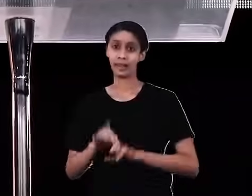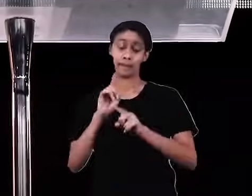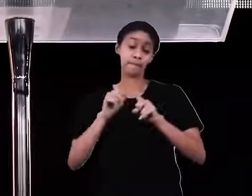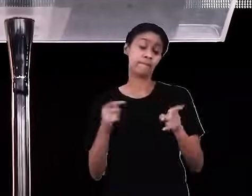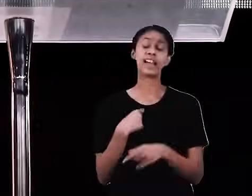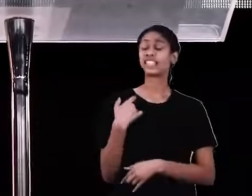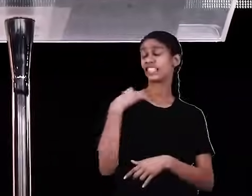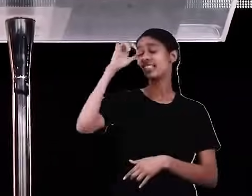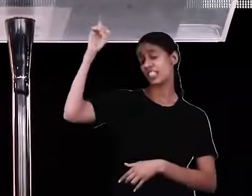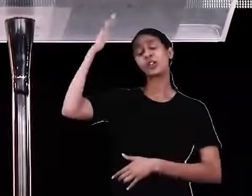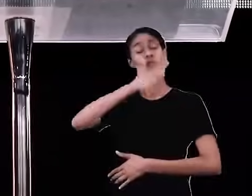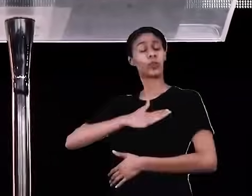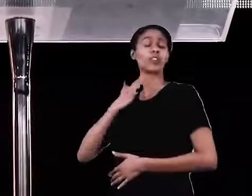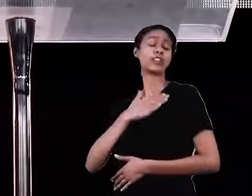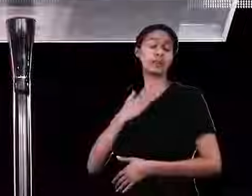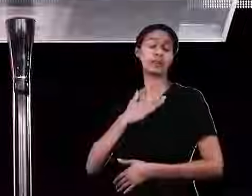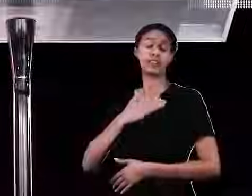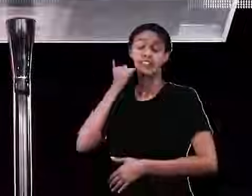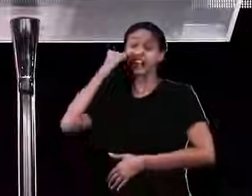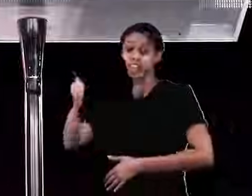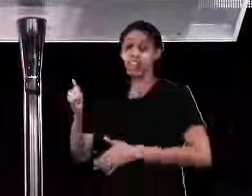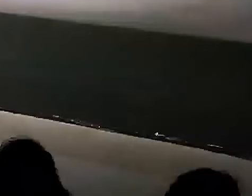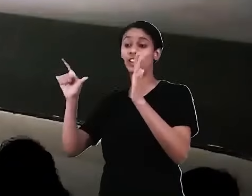com o seu queridinho de Jesus, eu ligo pra dona da loja, ela manda outro pra mim.